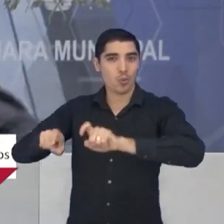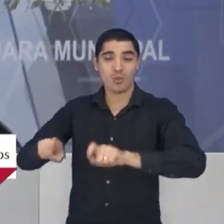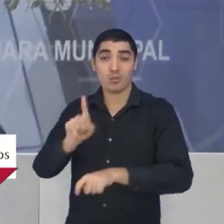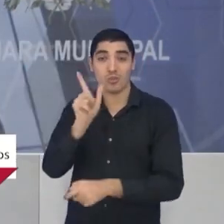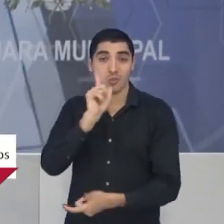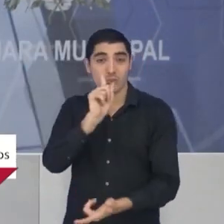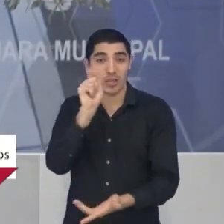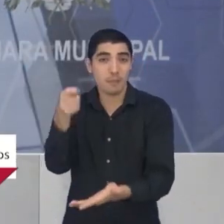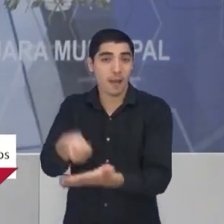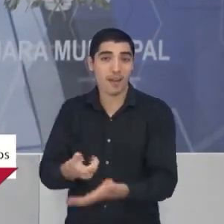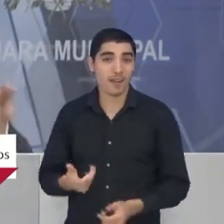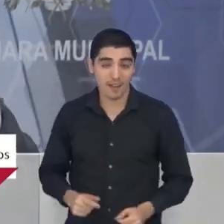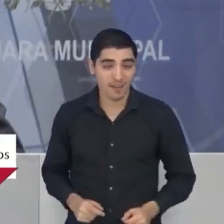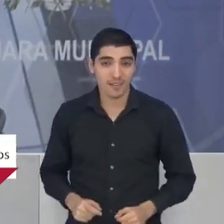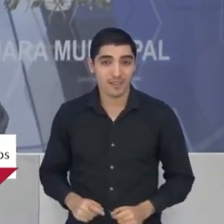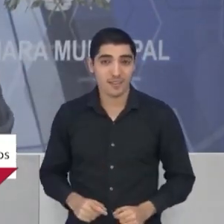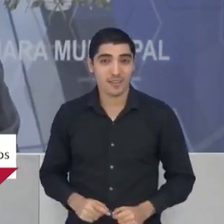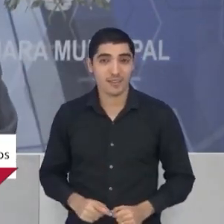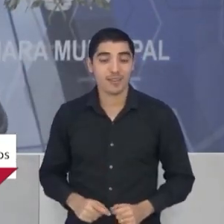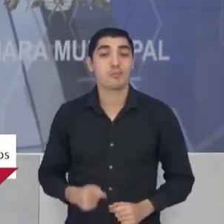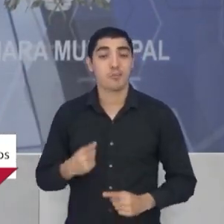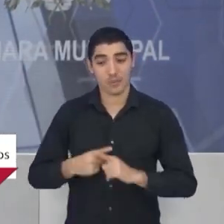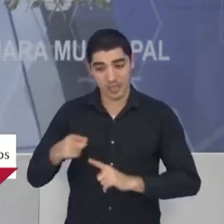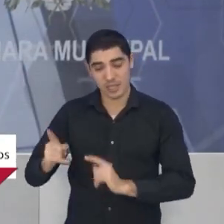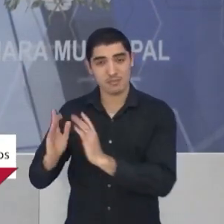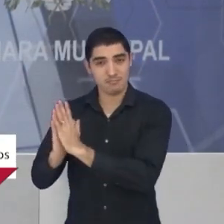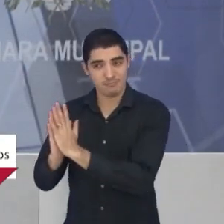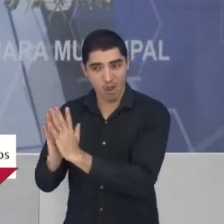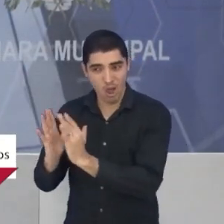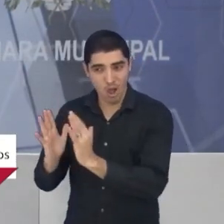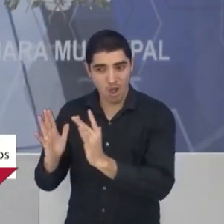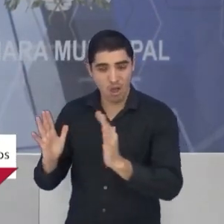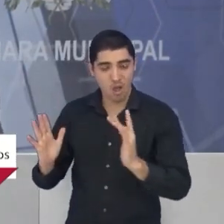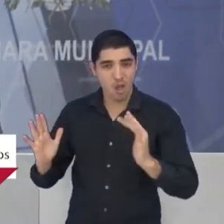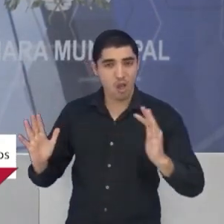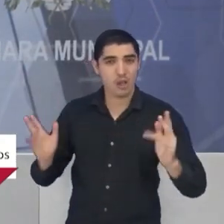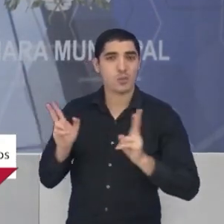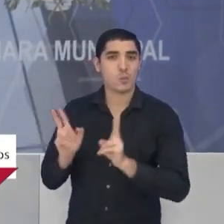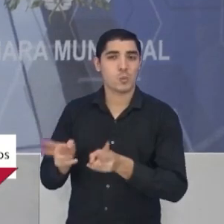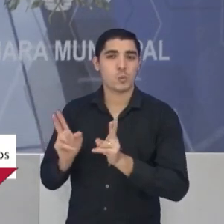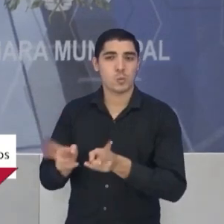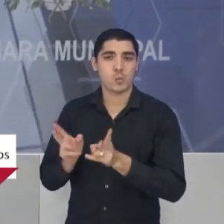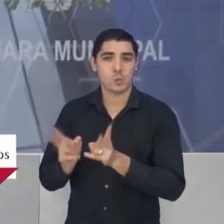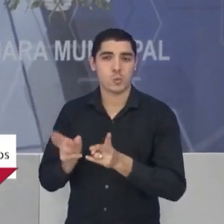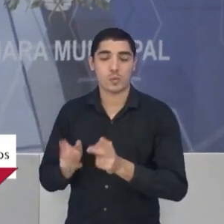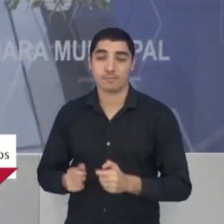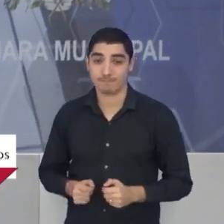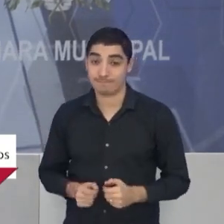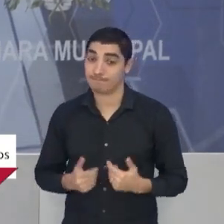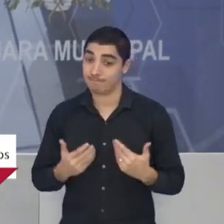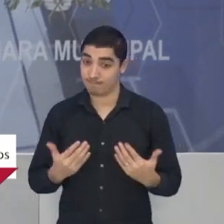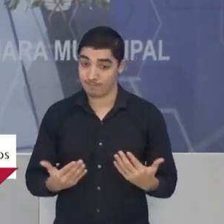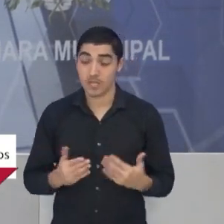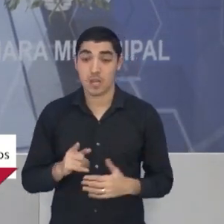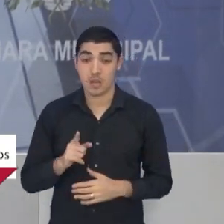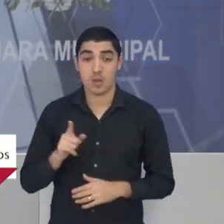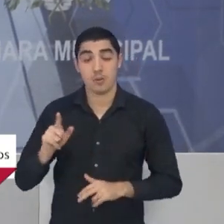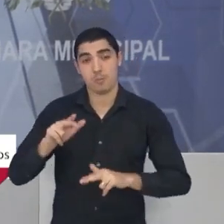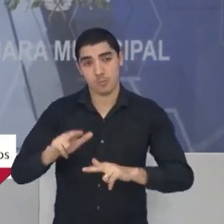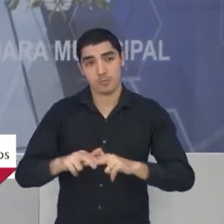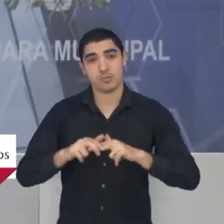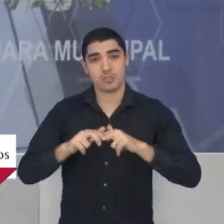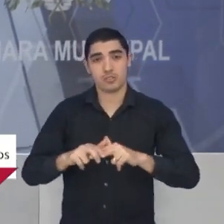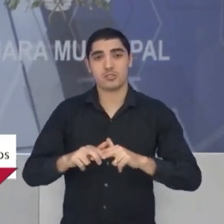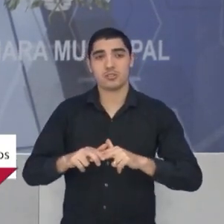n gasta para deixar esse processo de pé então sob o ponto de vista do Poder Judiciário